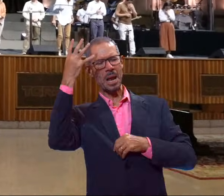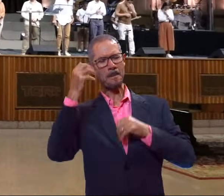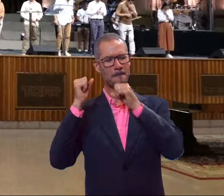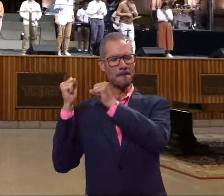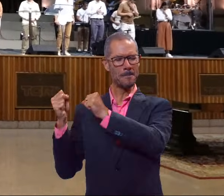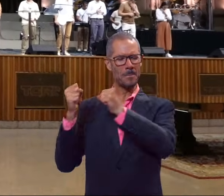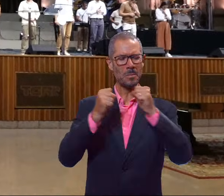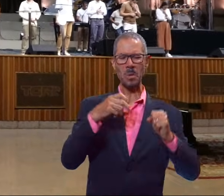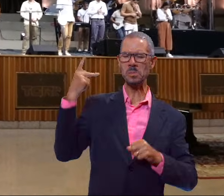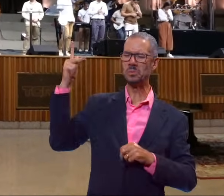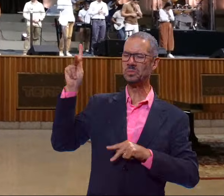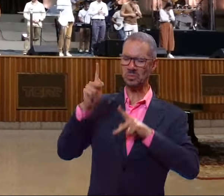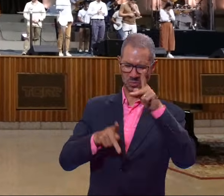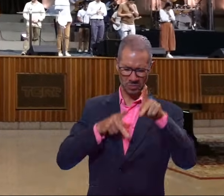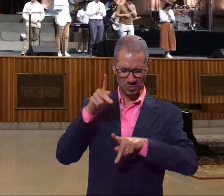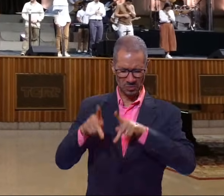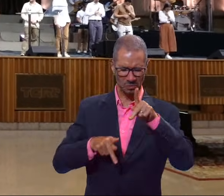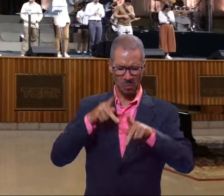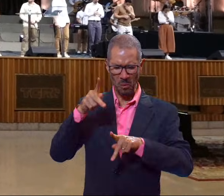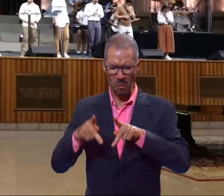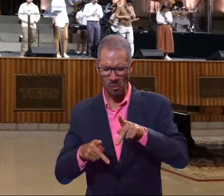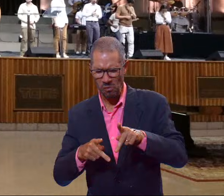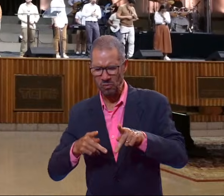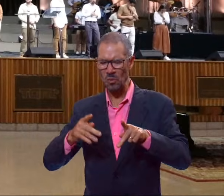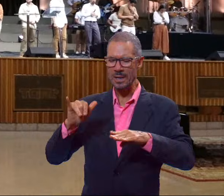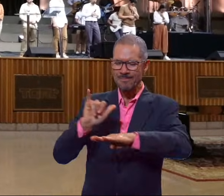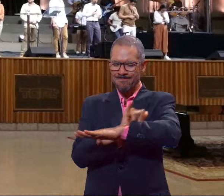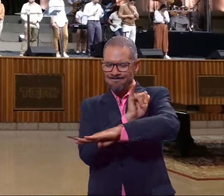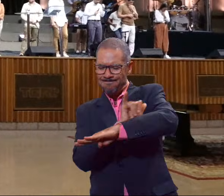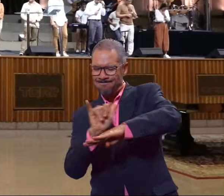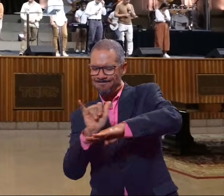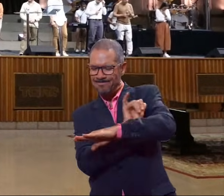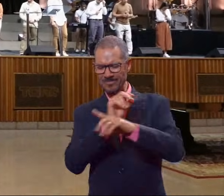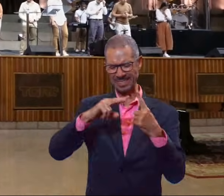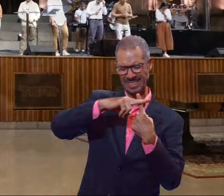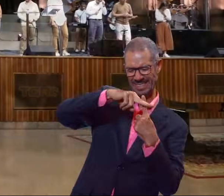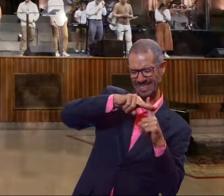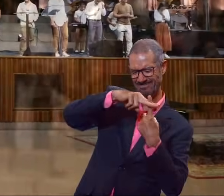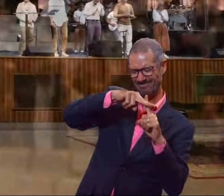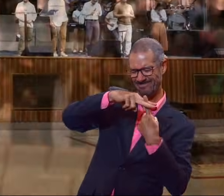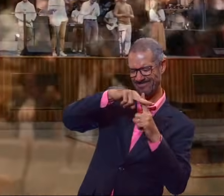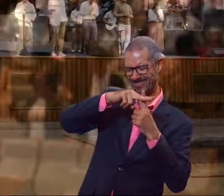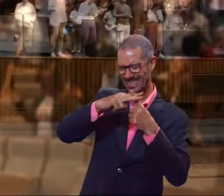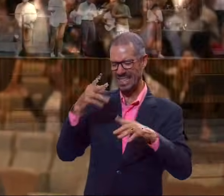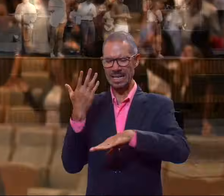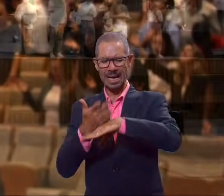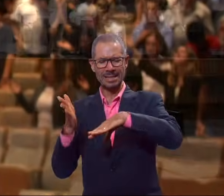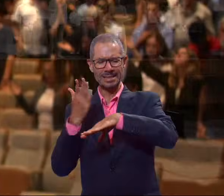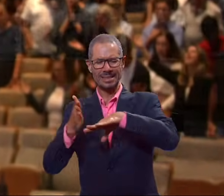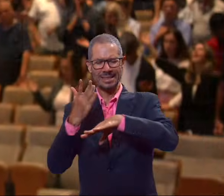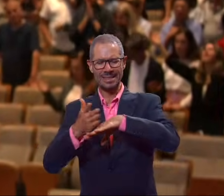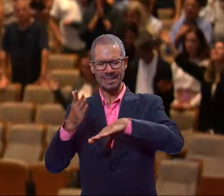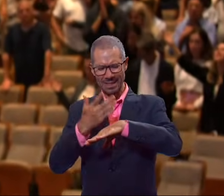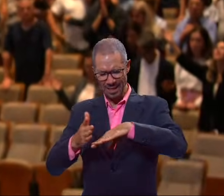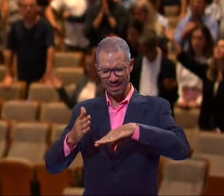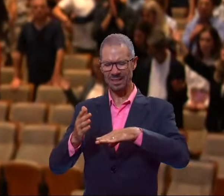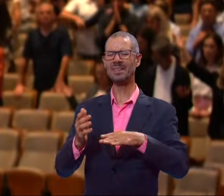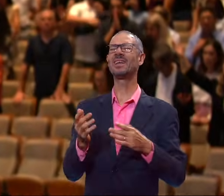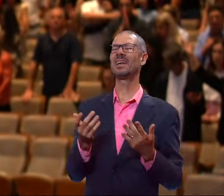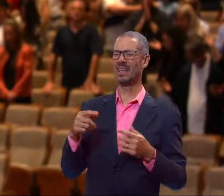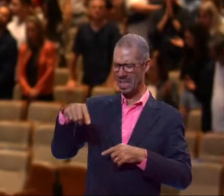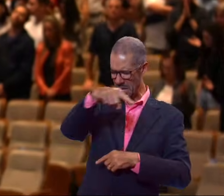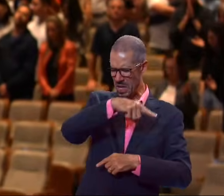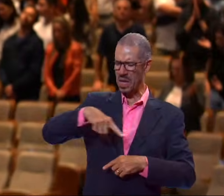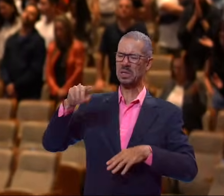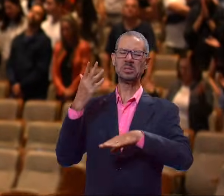teu povo abra as caixas de ferramenta, que essa semana eles exercitem, eles